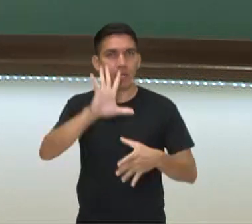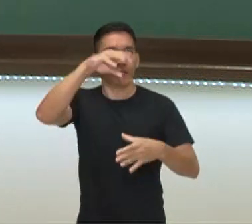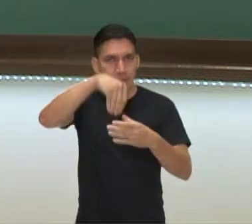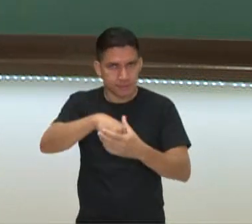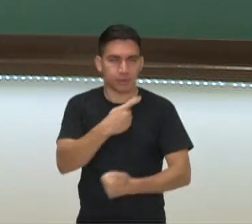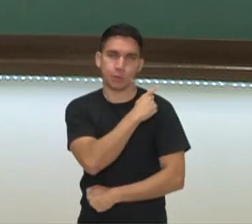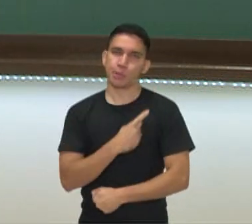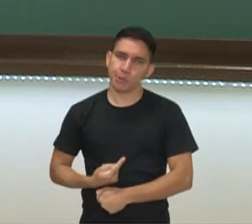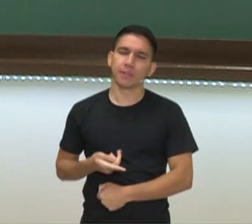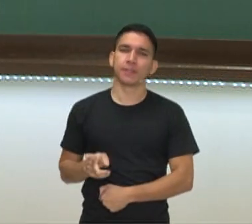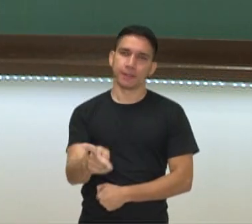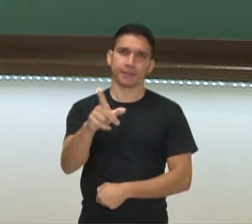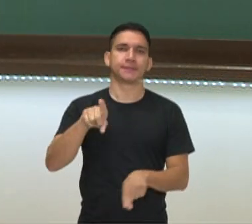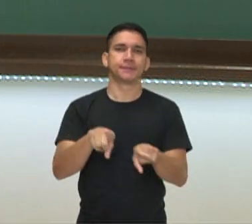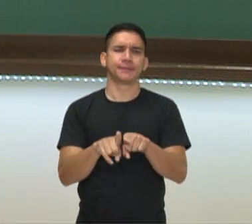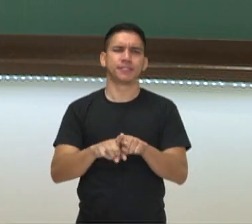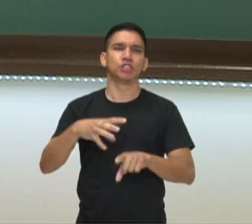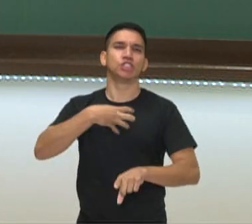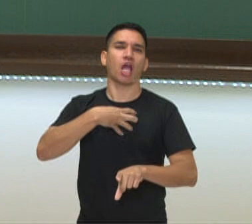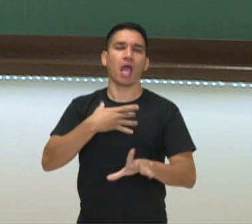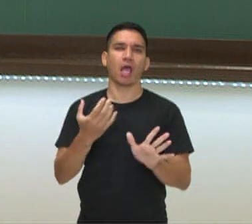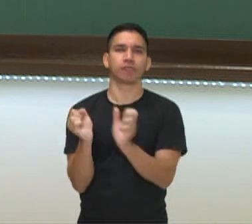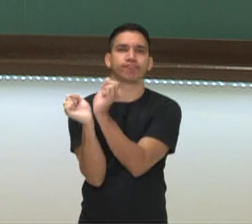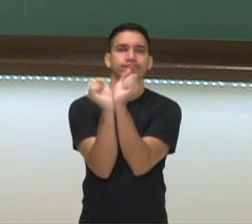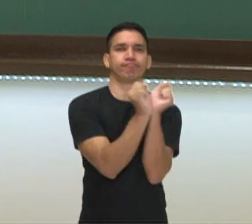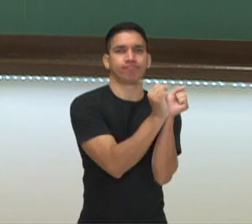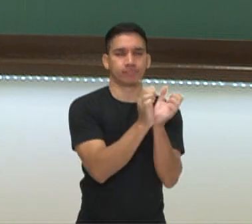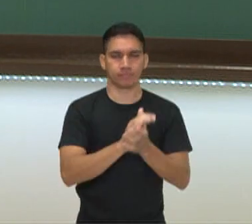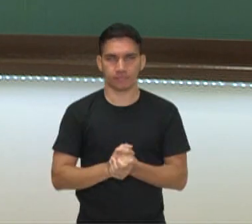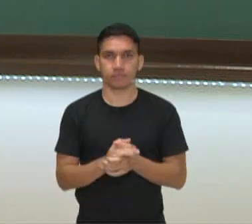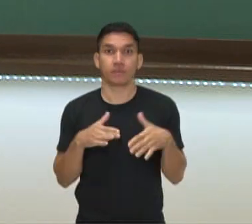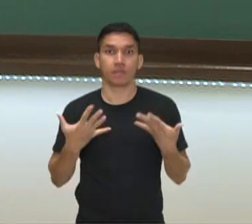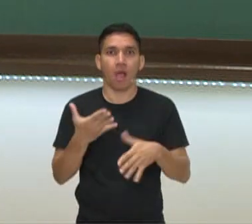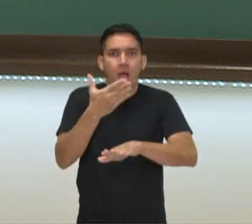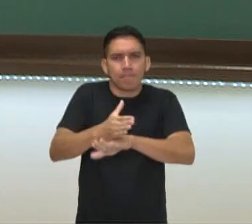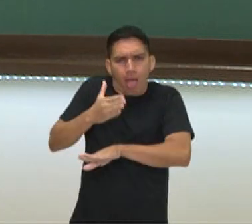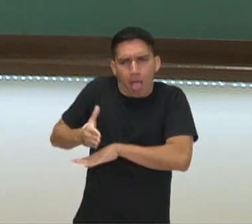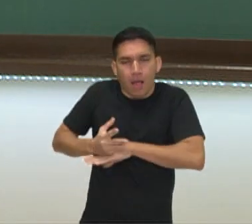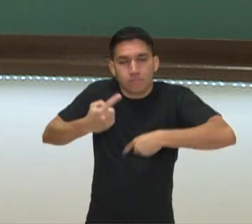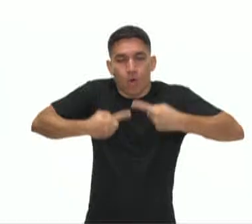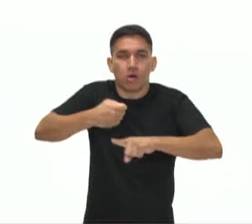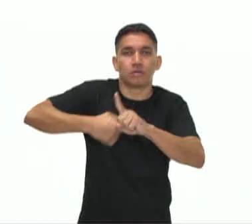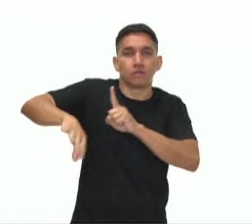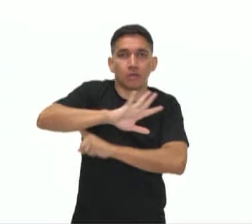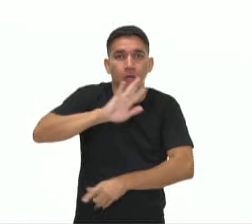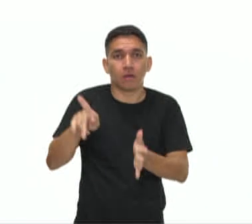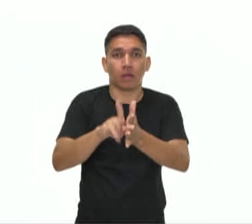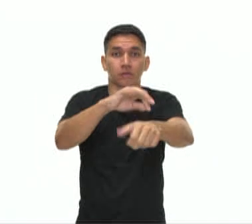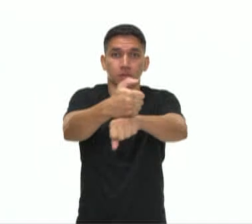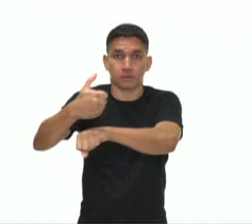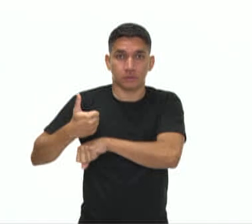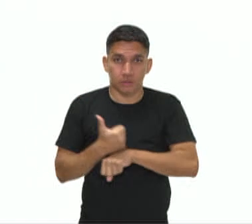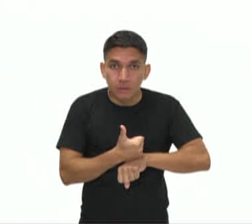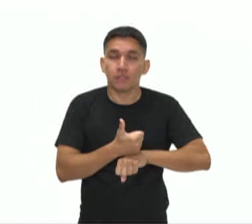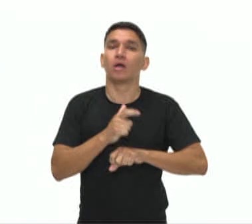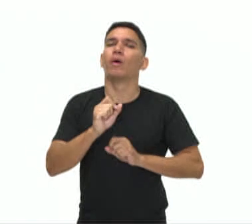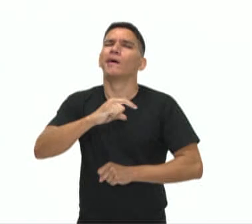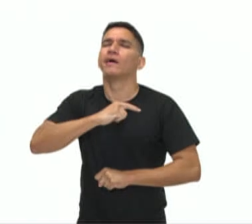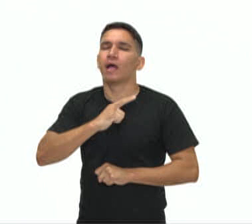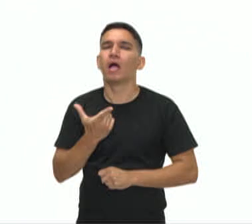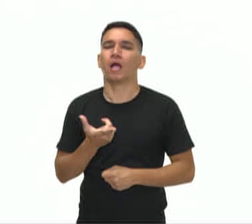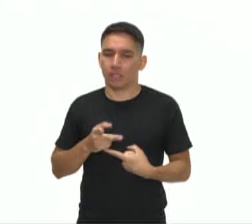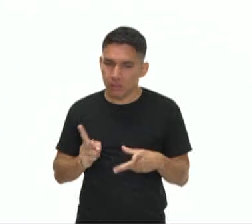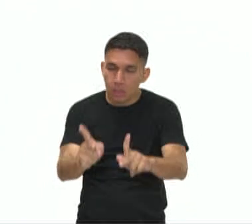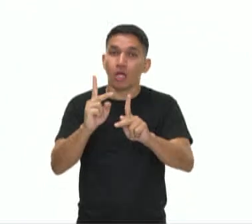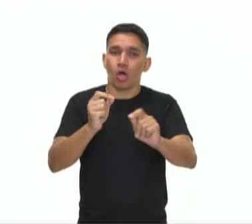Estado bastante escravocrata. Então, as práticas políticos-sociais dos coronéis, né, mantinham